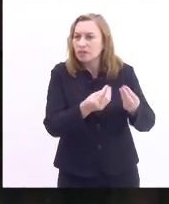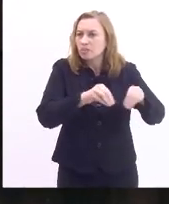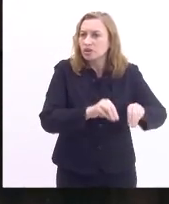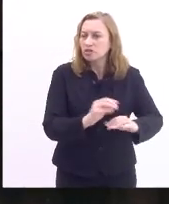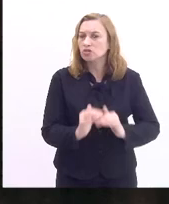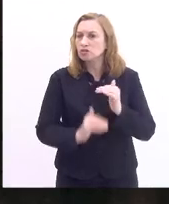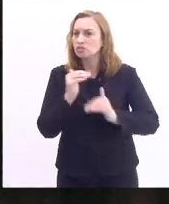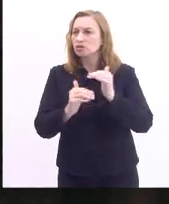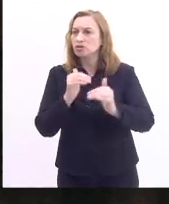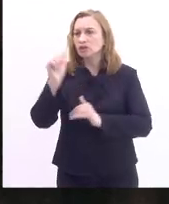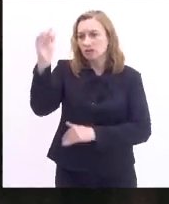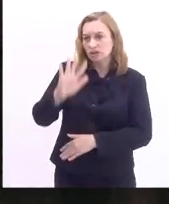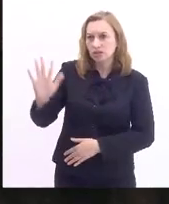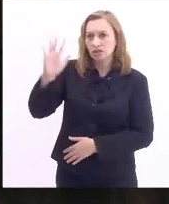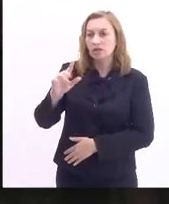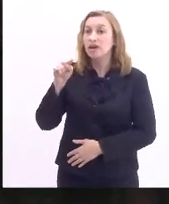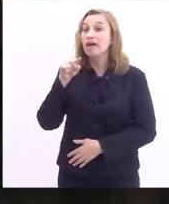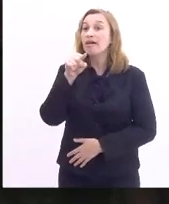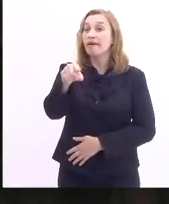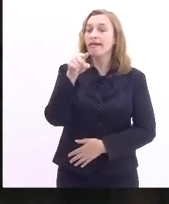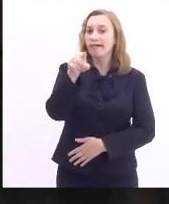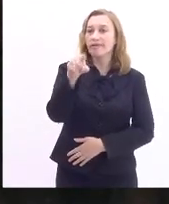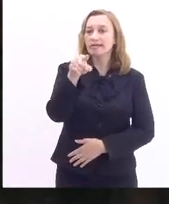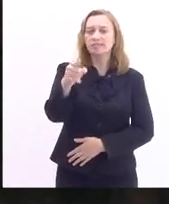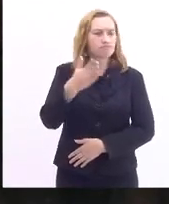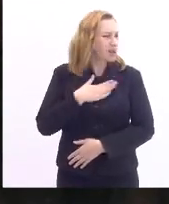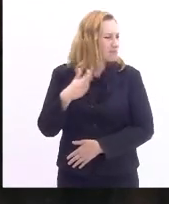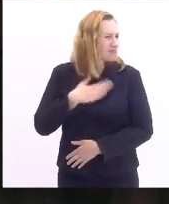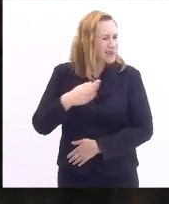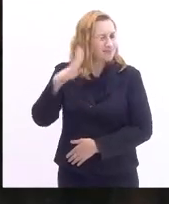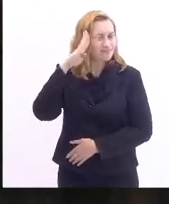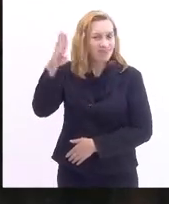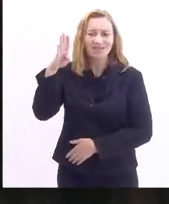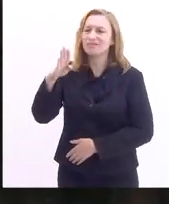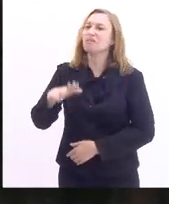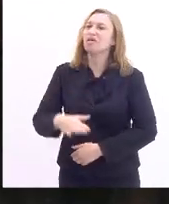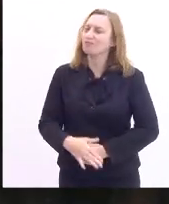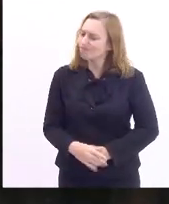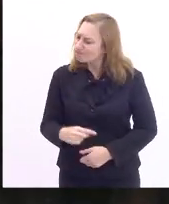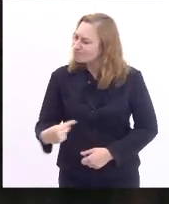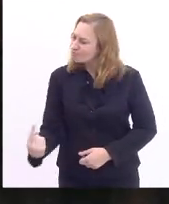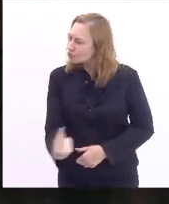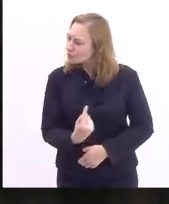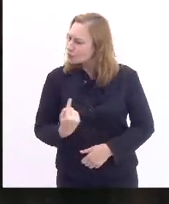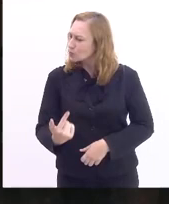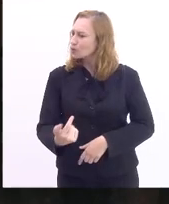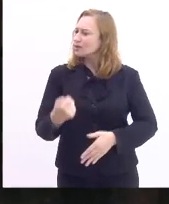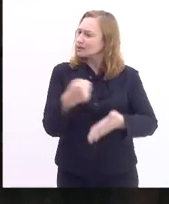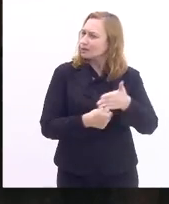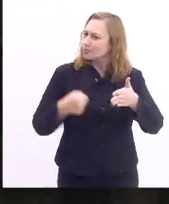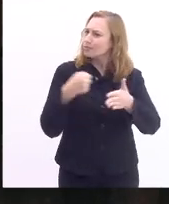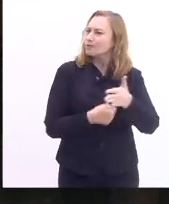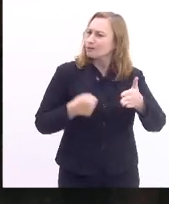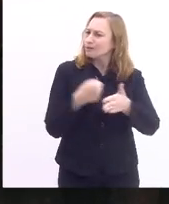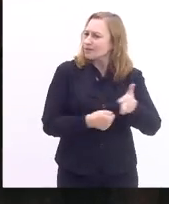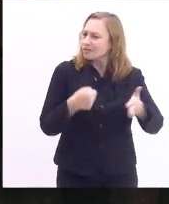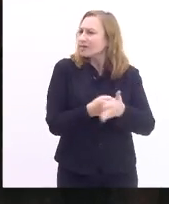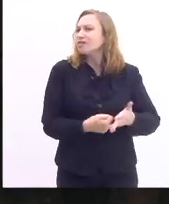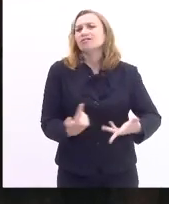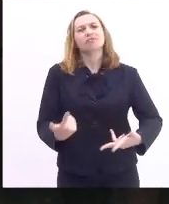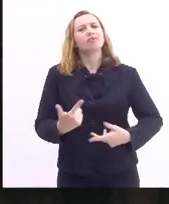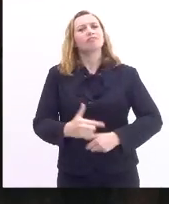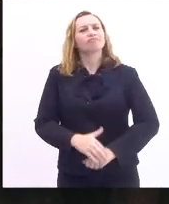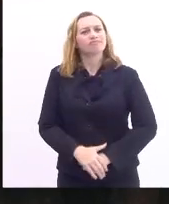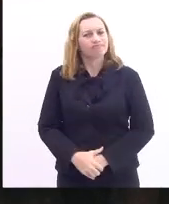o desenvolvimento da soberania Nacional esses pontos para mim vão ser carro-chefe da nossa da nossa luta é